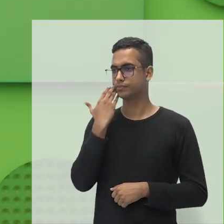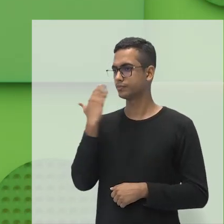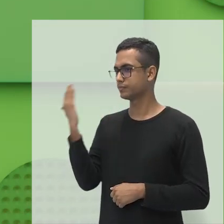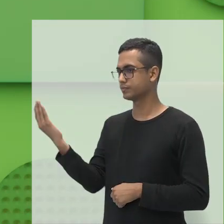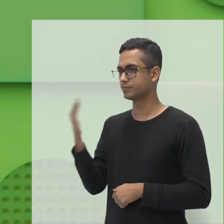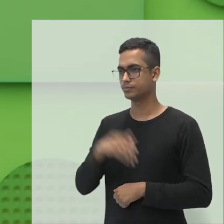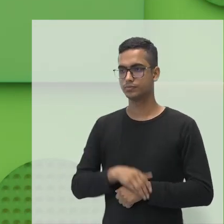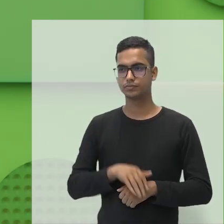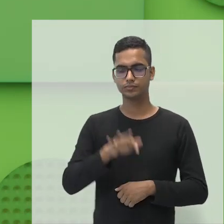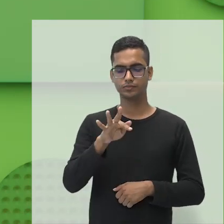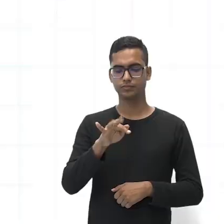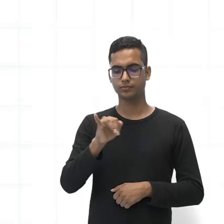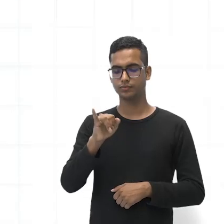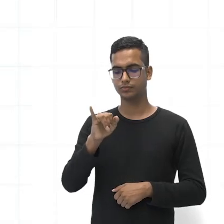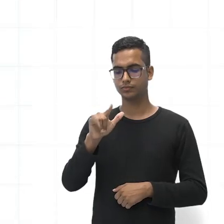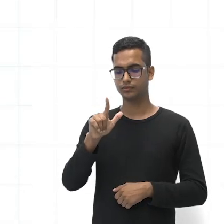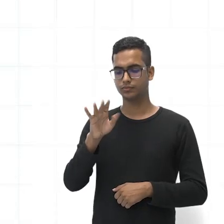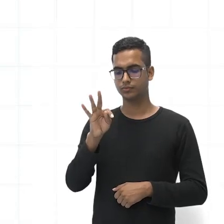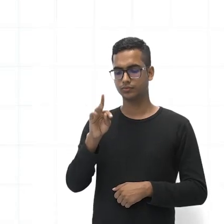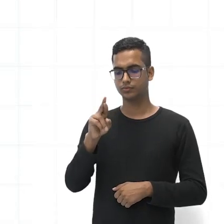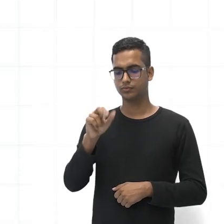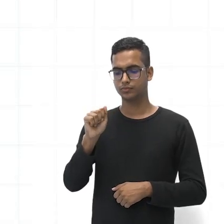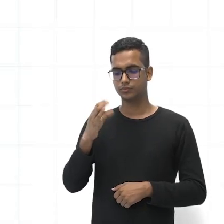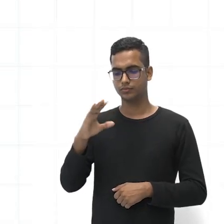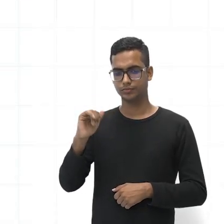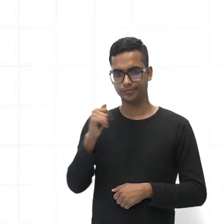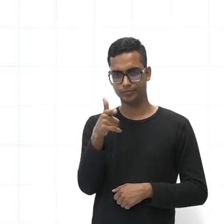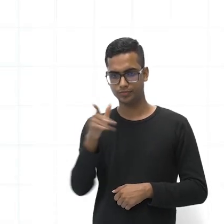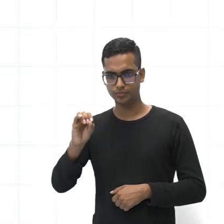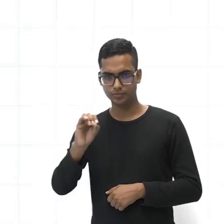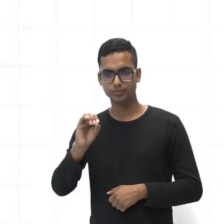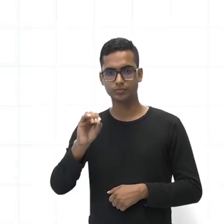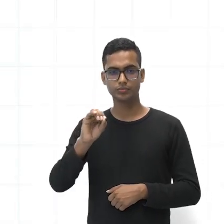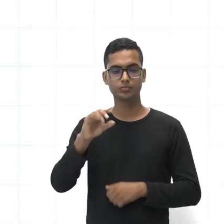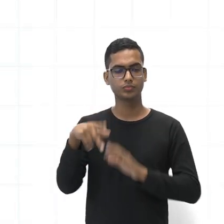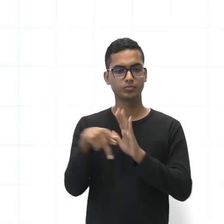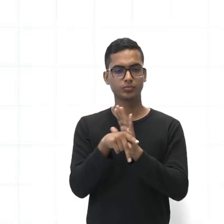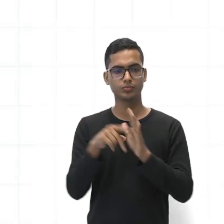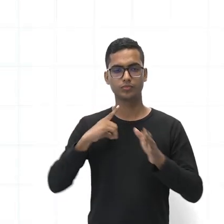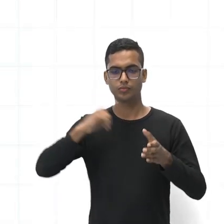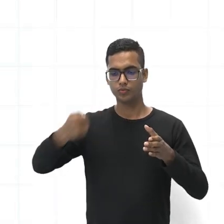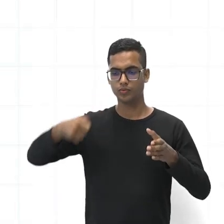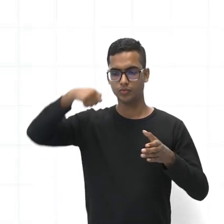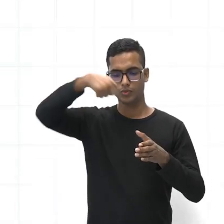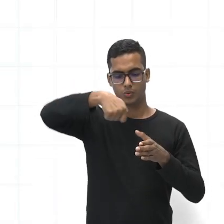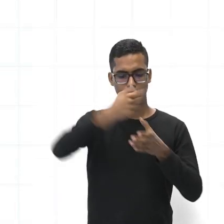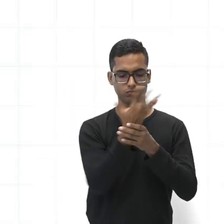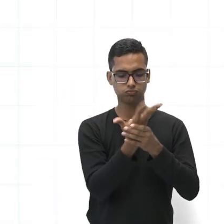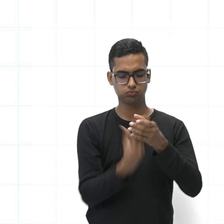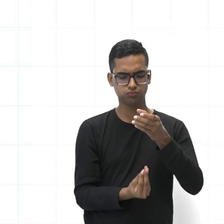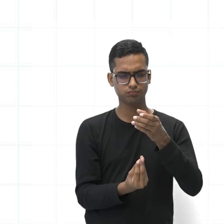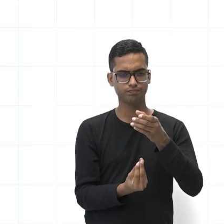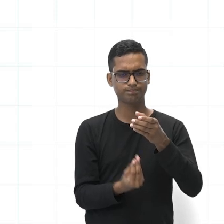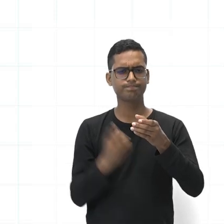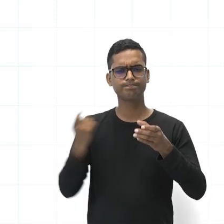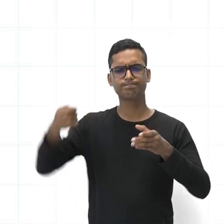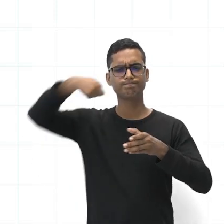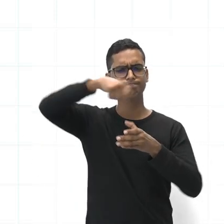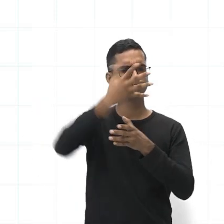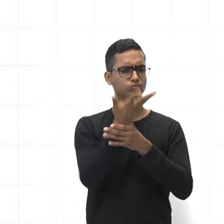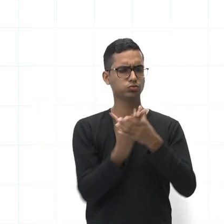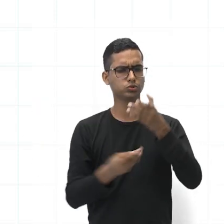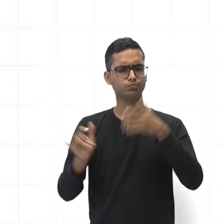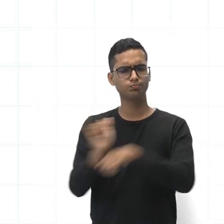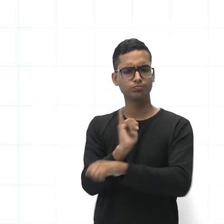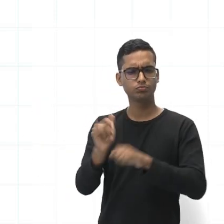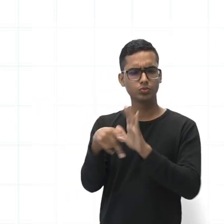A filtração. Esse está mais ainda no nosso cotidiano. A filtração é um método